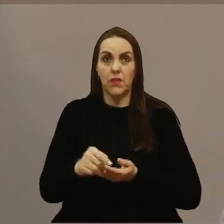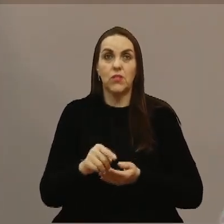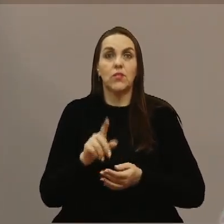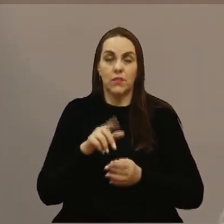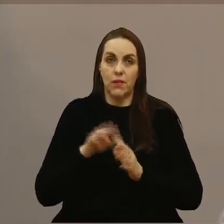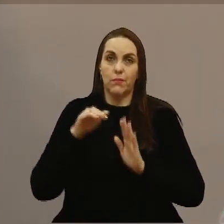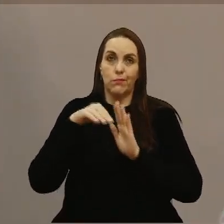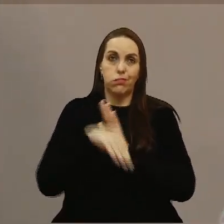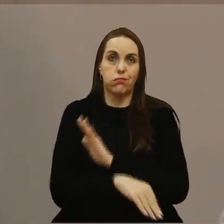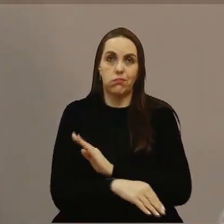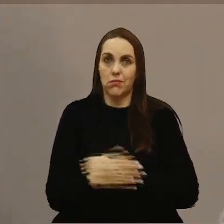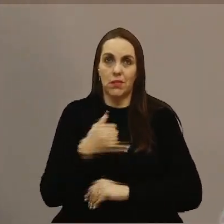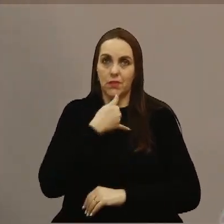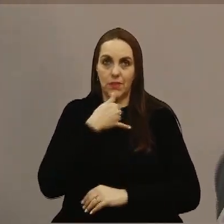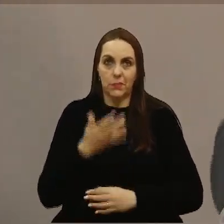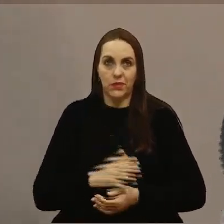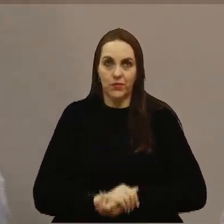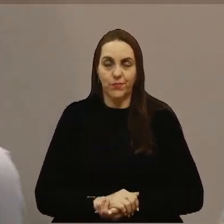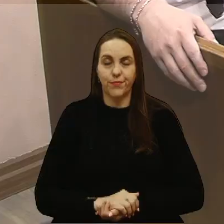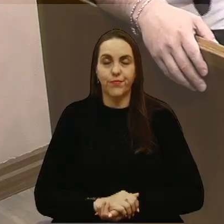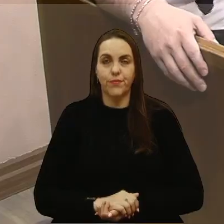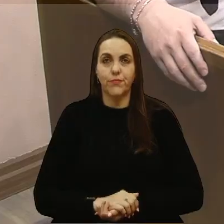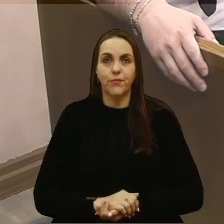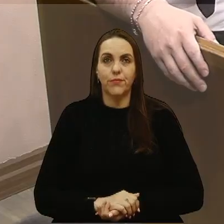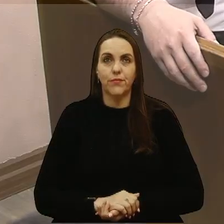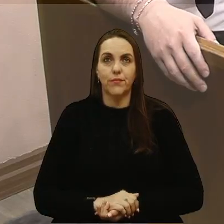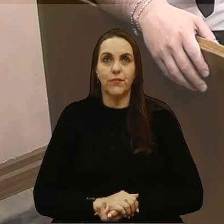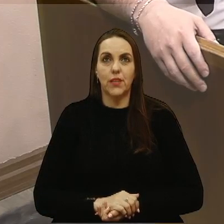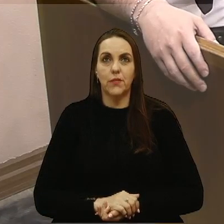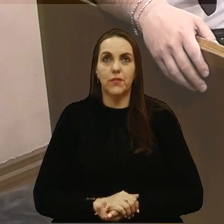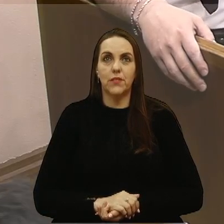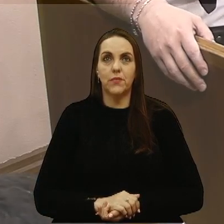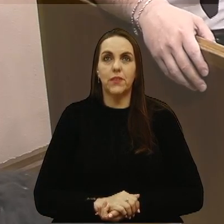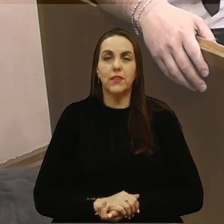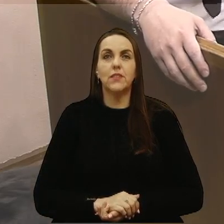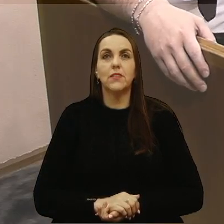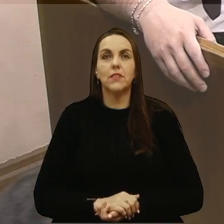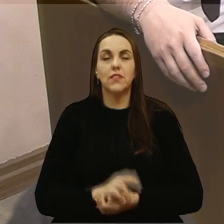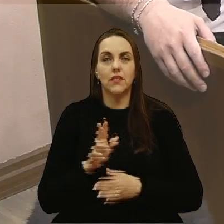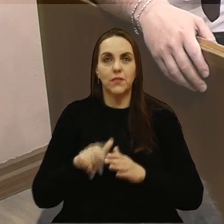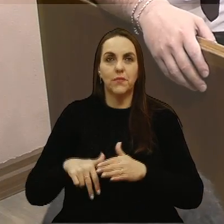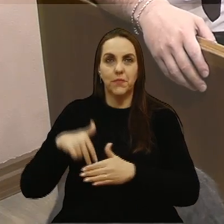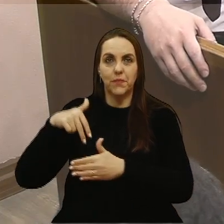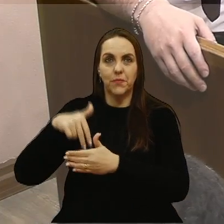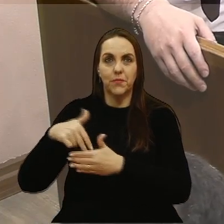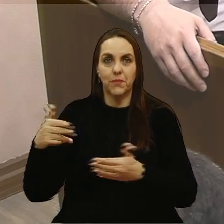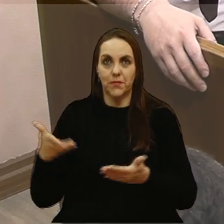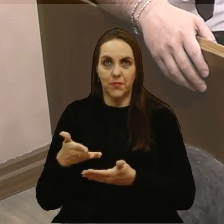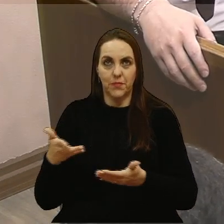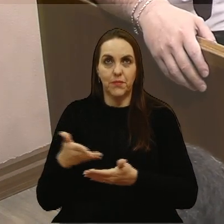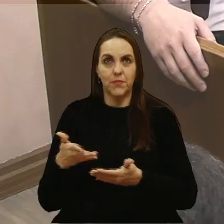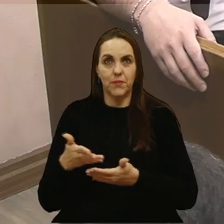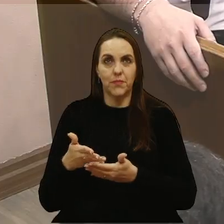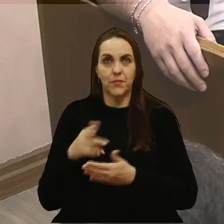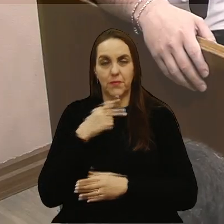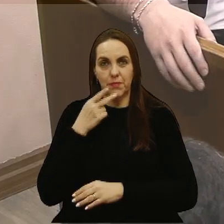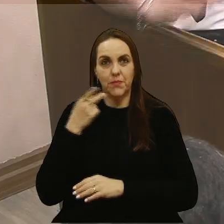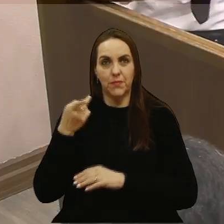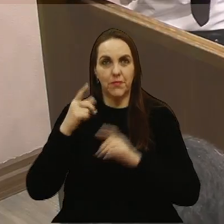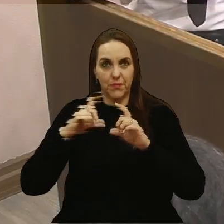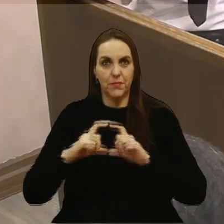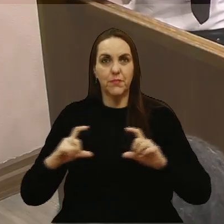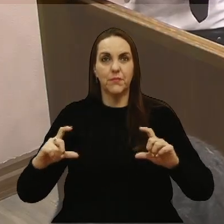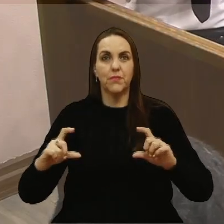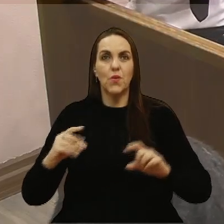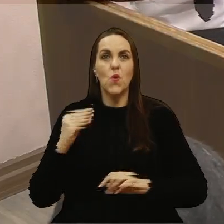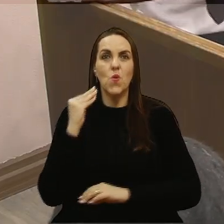ladeira abaixo, infelizmente. Obrigado, vereador. Obrigado, vereador Caleb. Eu subo essa tribuna hoje para ressaltar a seguinte frase: o